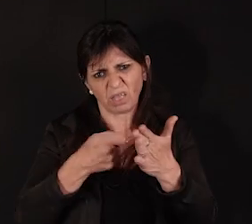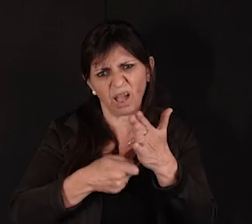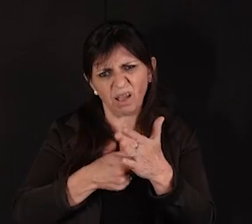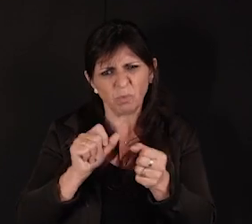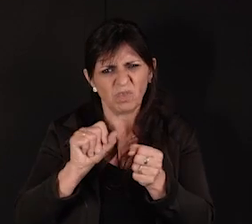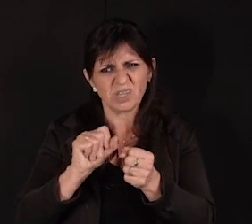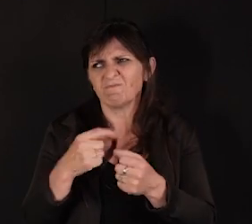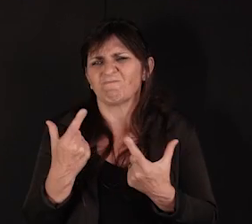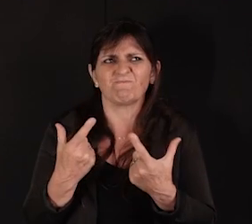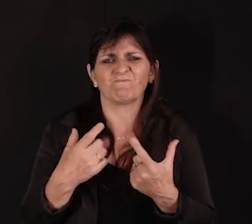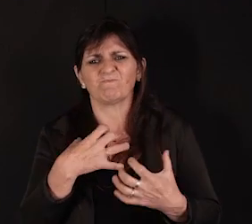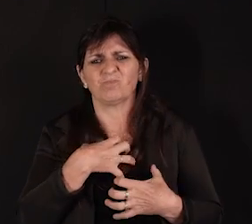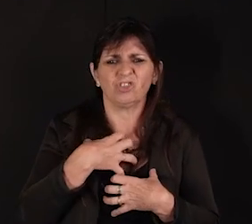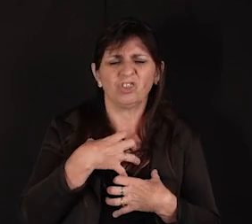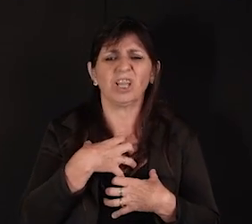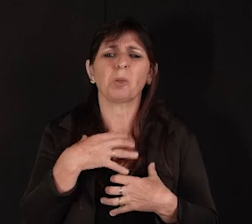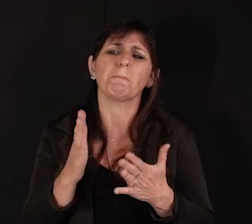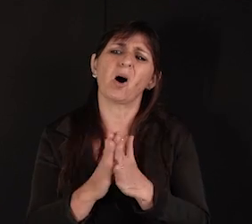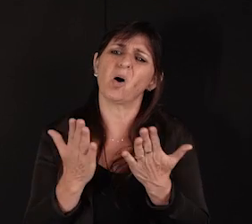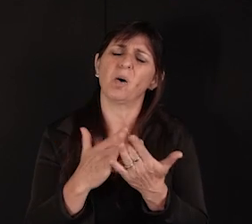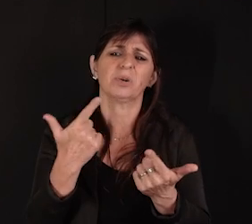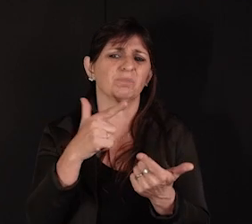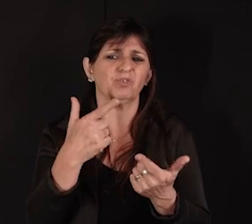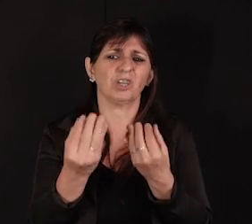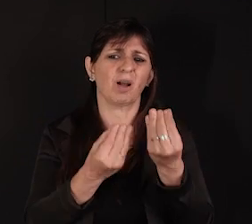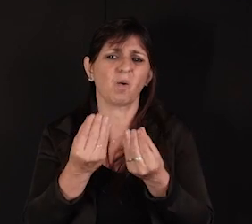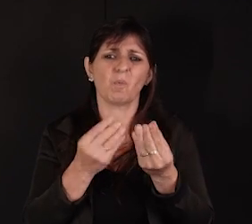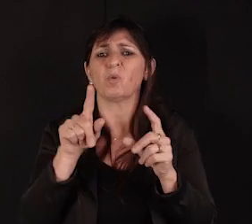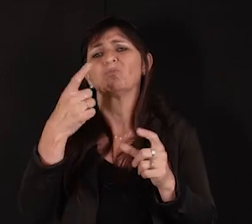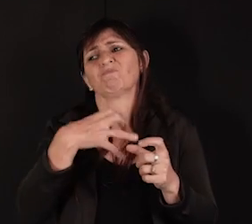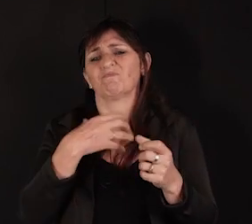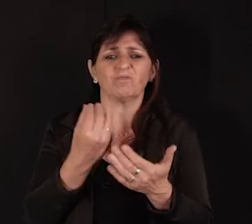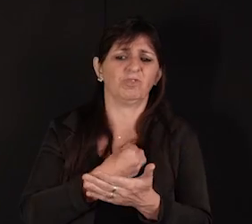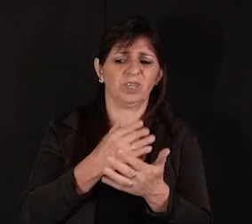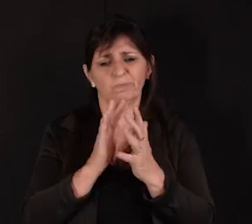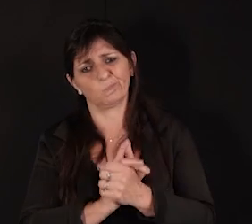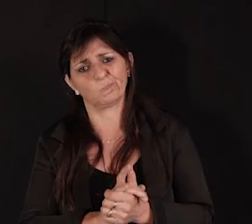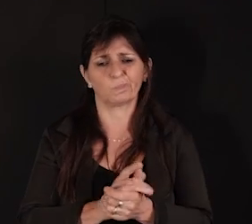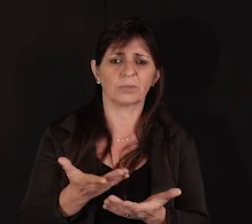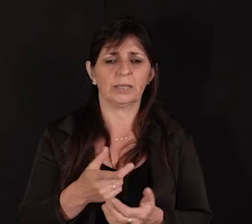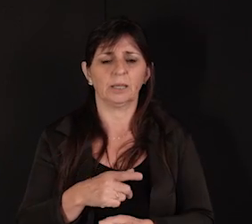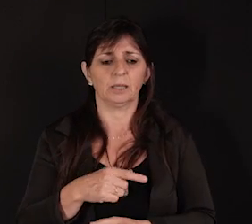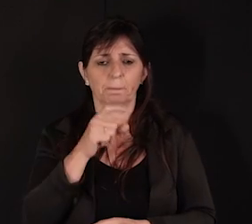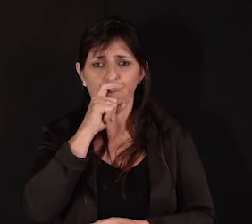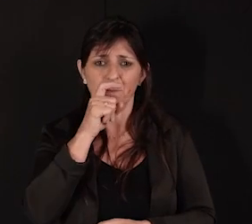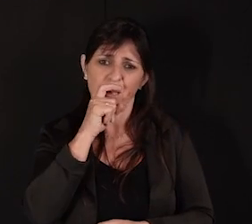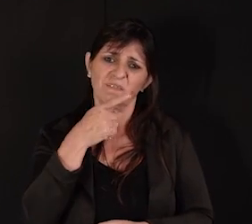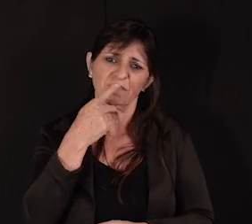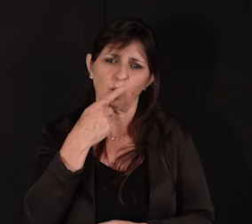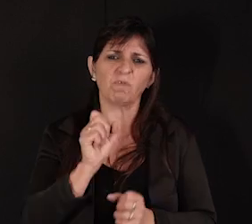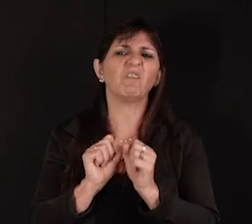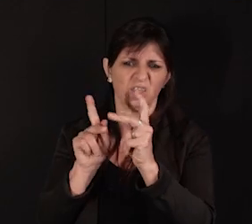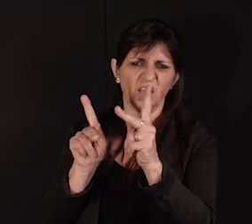era muito humilde, muito pobre, não tinha condições, né? Então, ele disse, mas eu tenho aquela junta de boi, eu vou